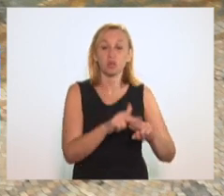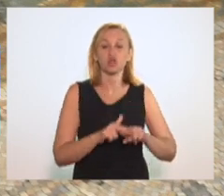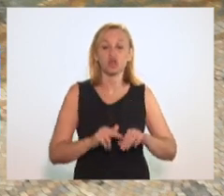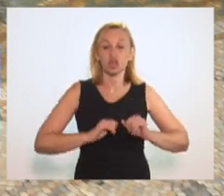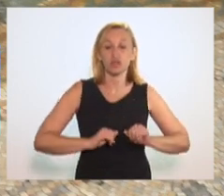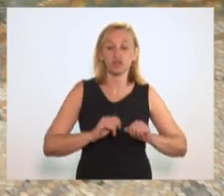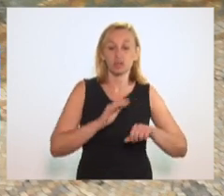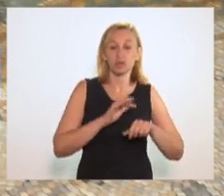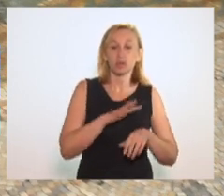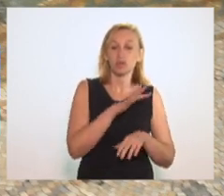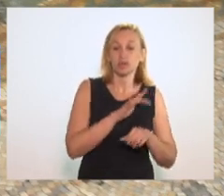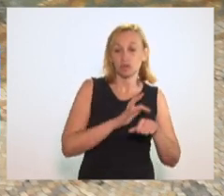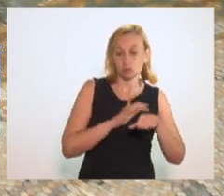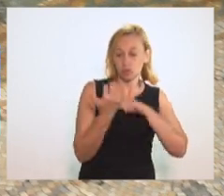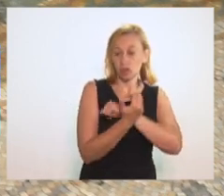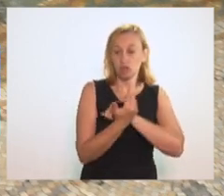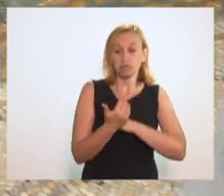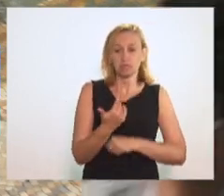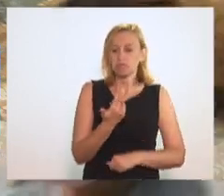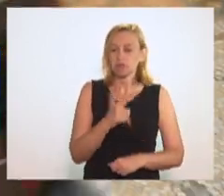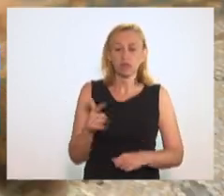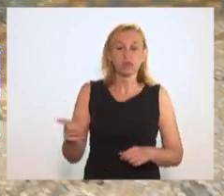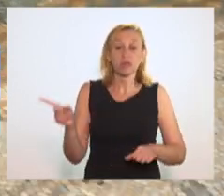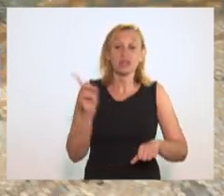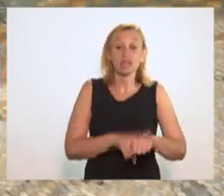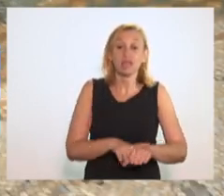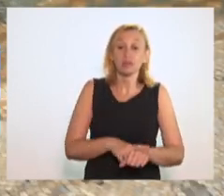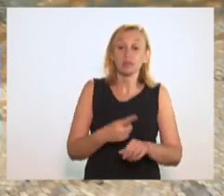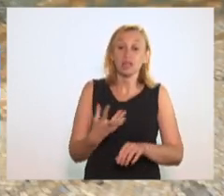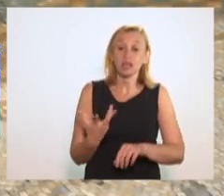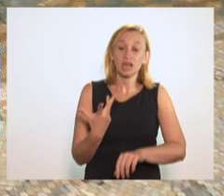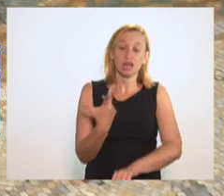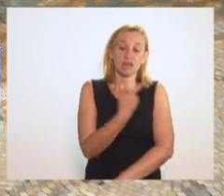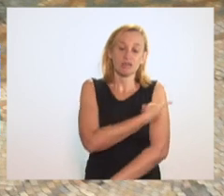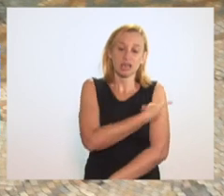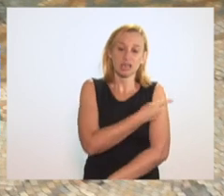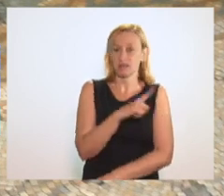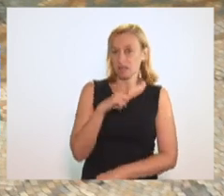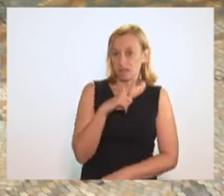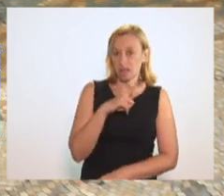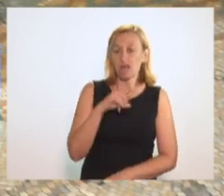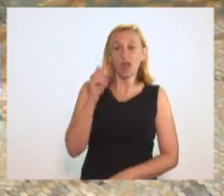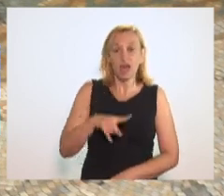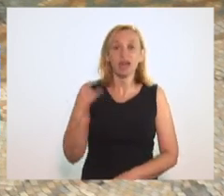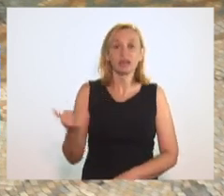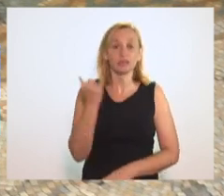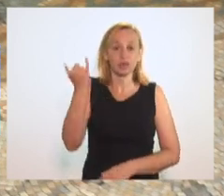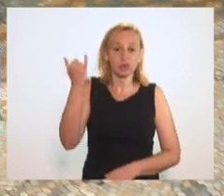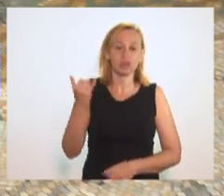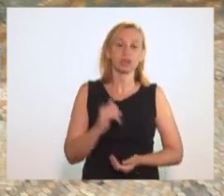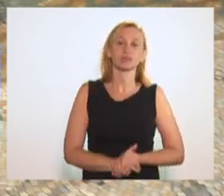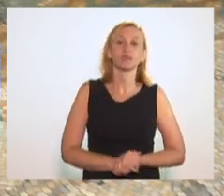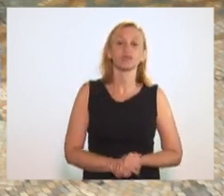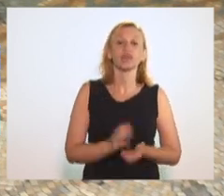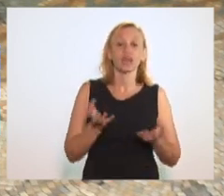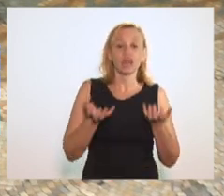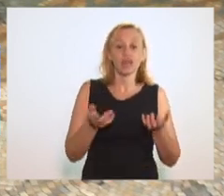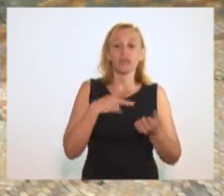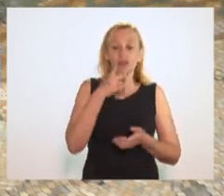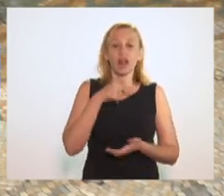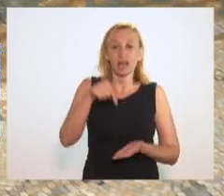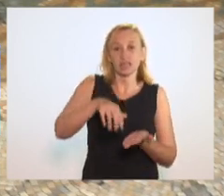Covid-19 que não teve tempo de receber uma vacina. Então, é fundamental e importante. Quero deixar aqui também